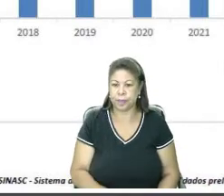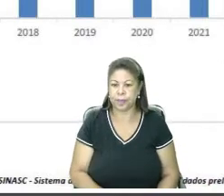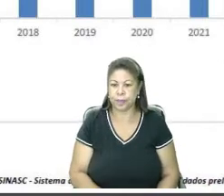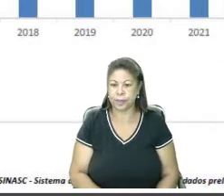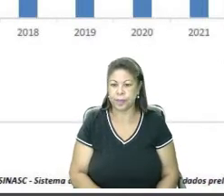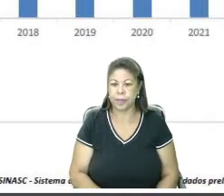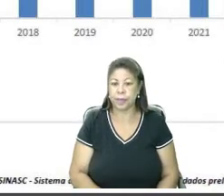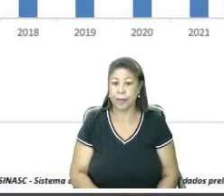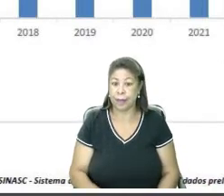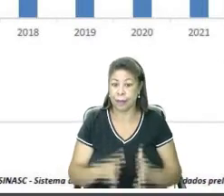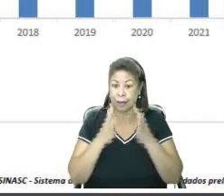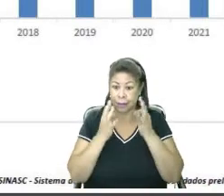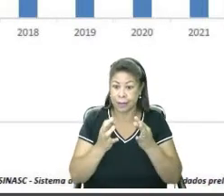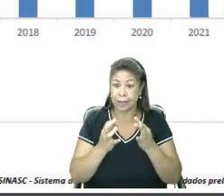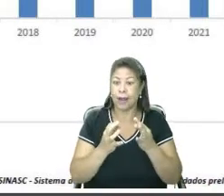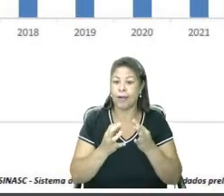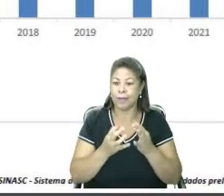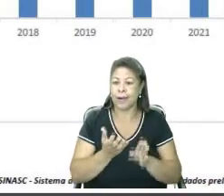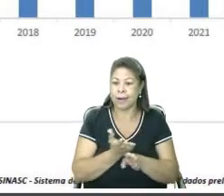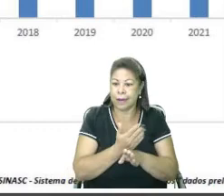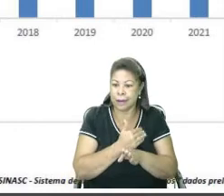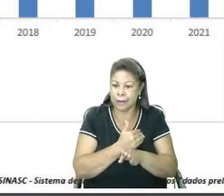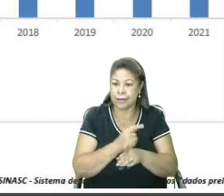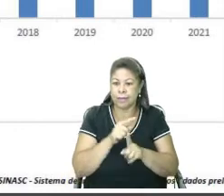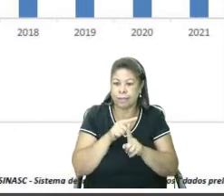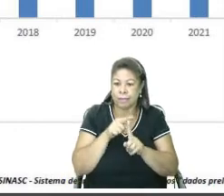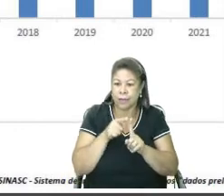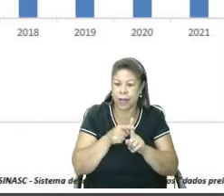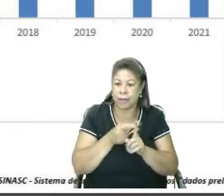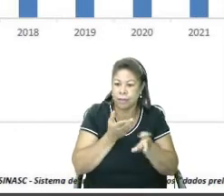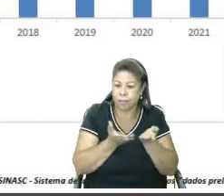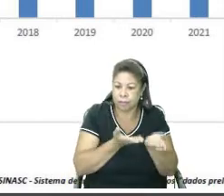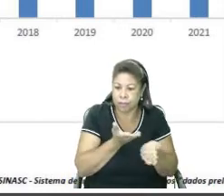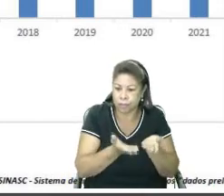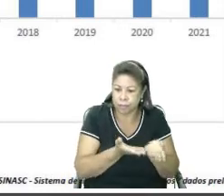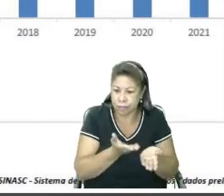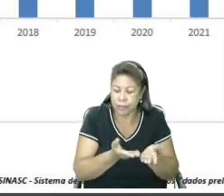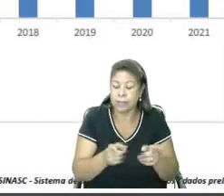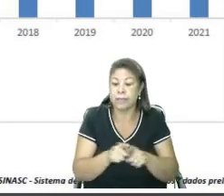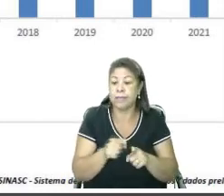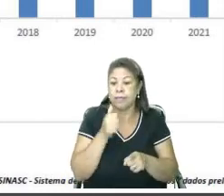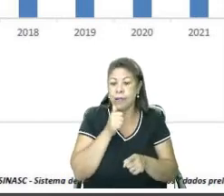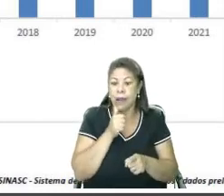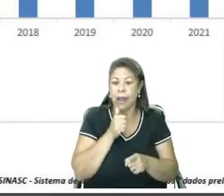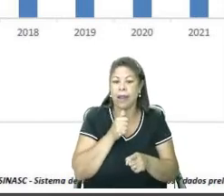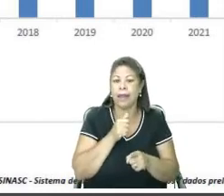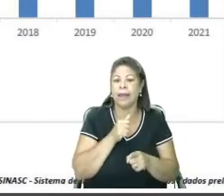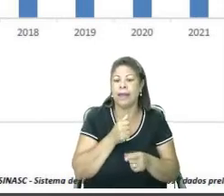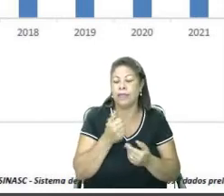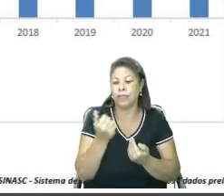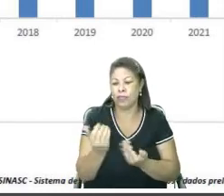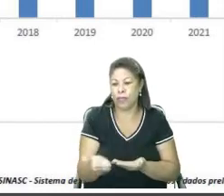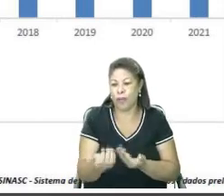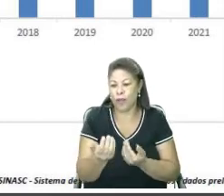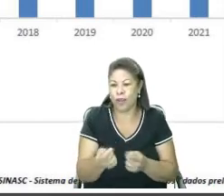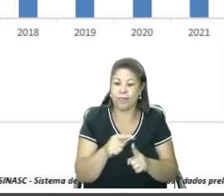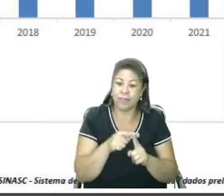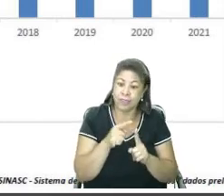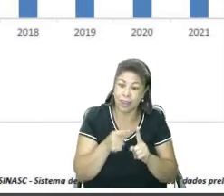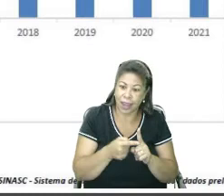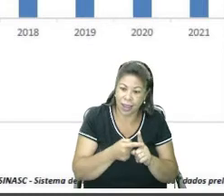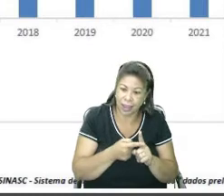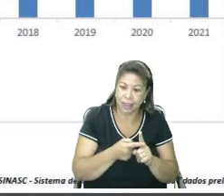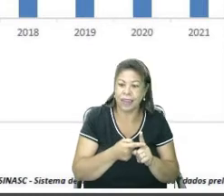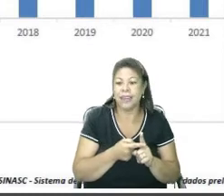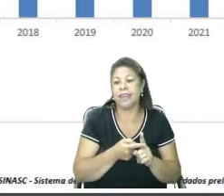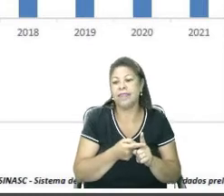Atenção ao pré-natal e ao parto, a proporção de gravidez na adolescência, né, que são aquelas mãezinhas que tiveram bebês